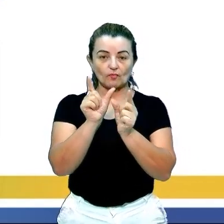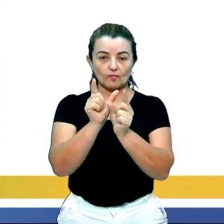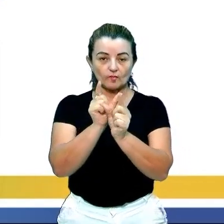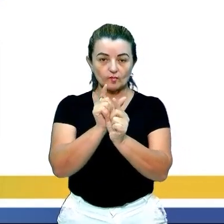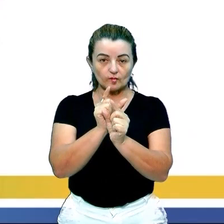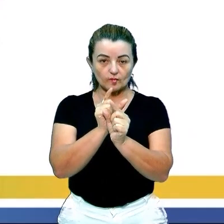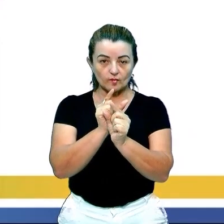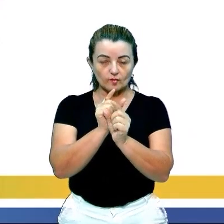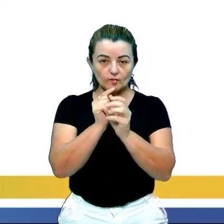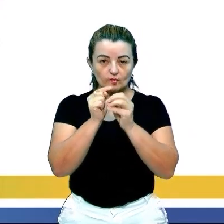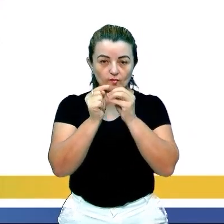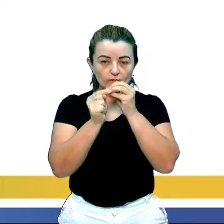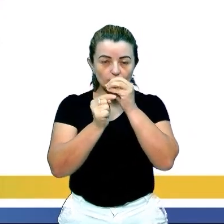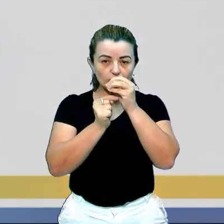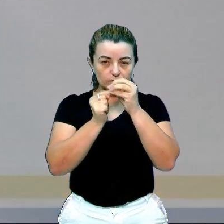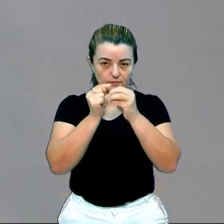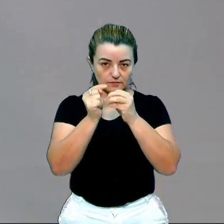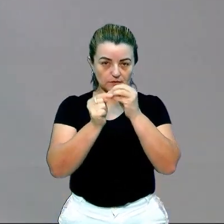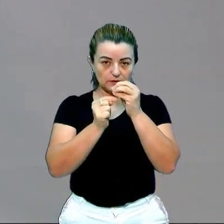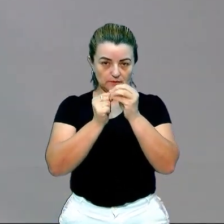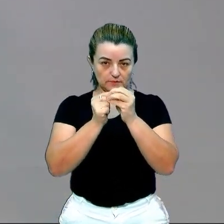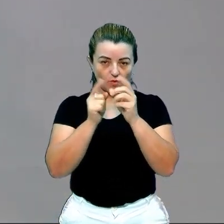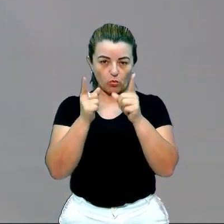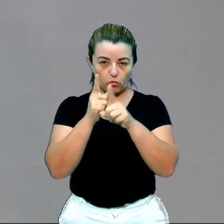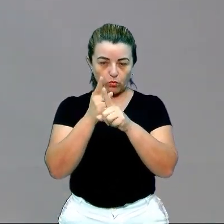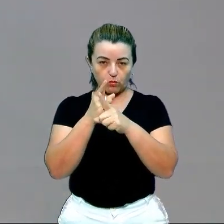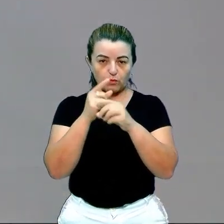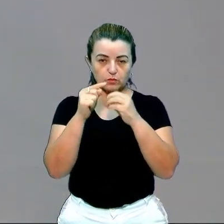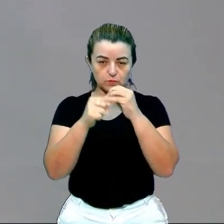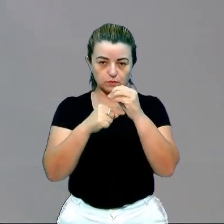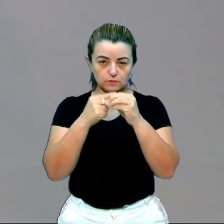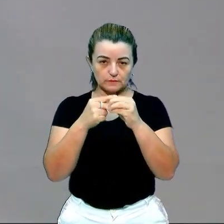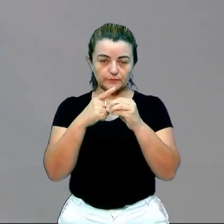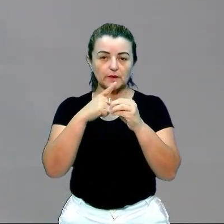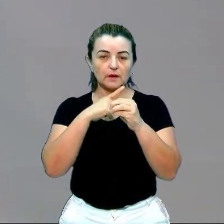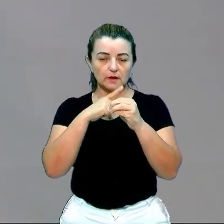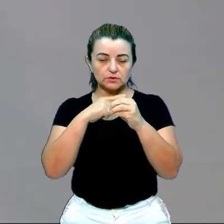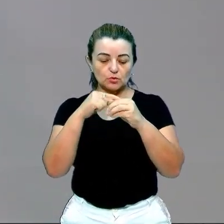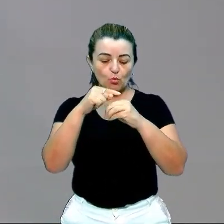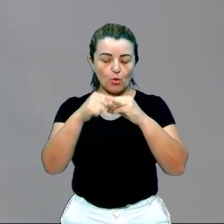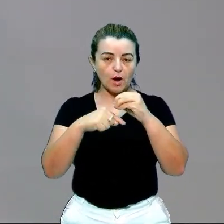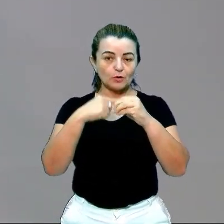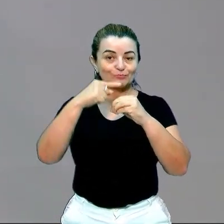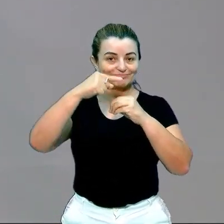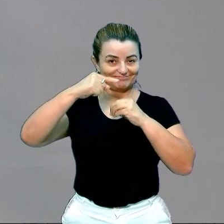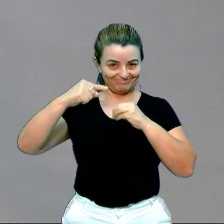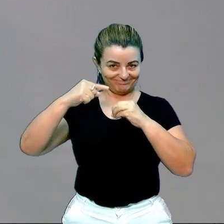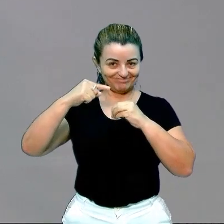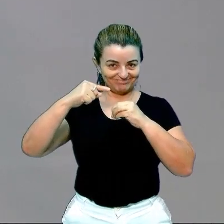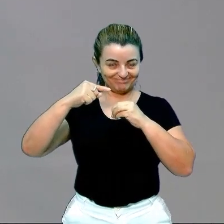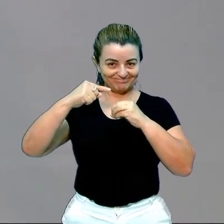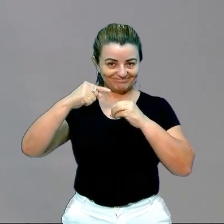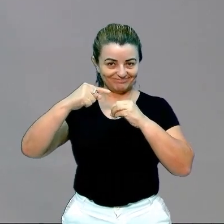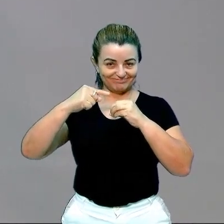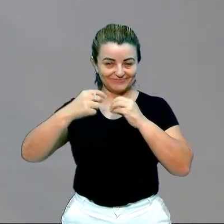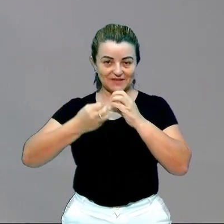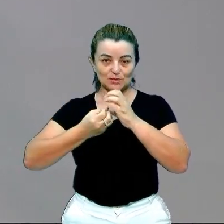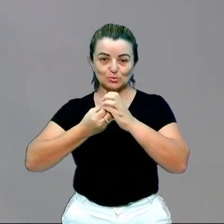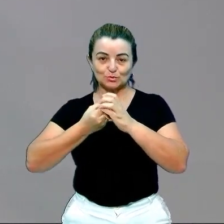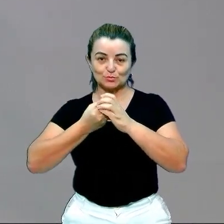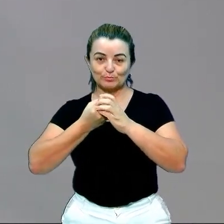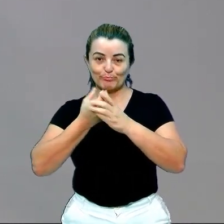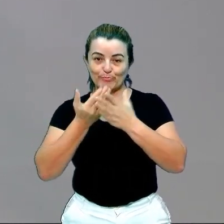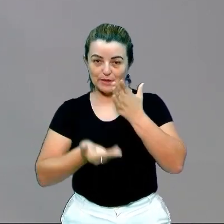lhe deram origem. Então, por exemplo, tinha um átomo que era neutro, ele se originou em um cátion, ou seja, ele